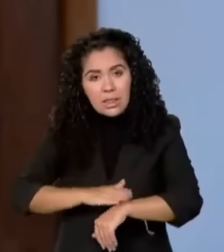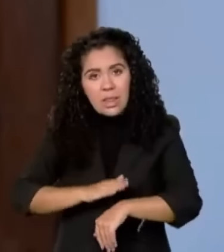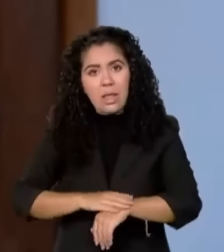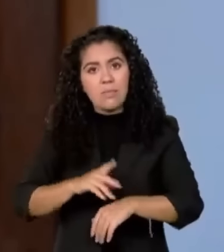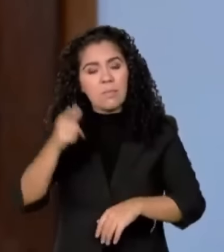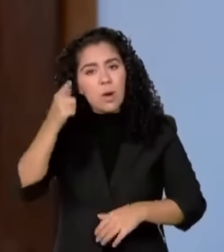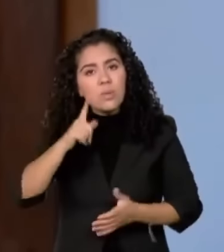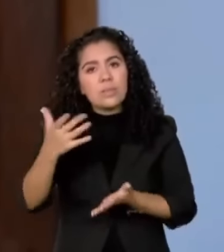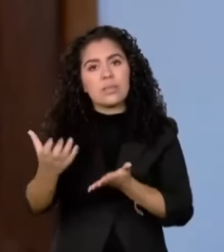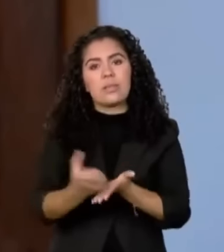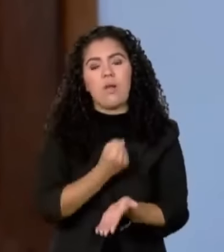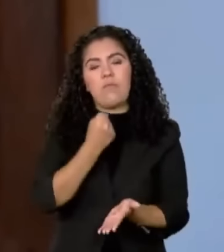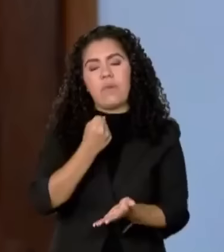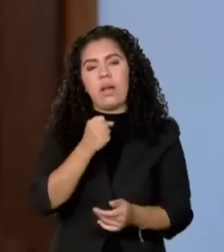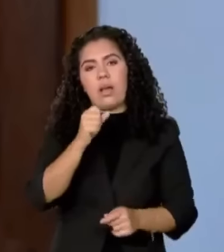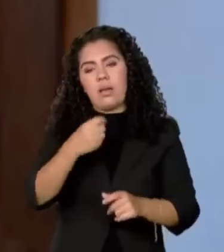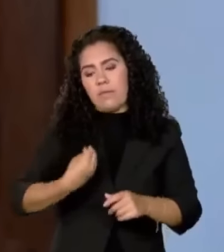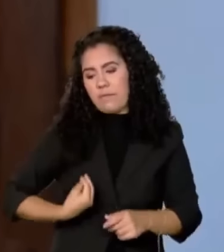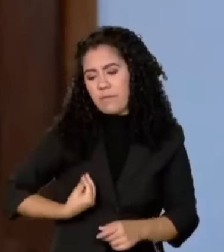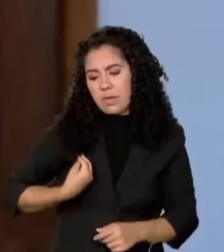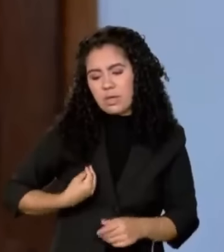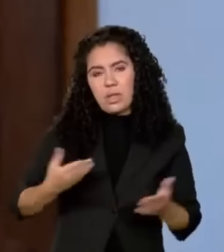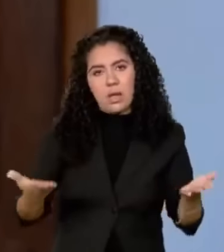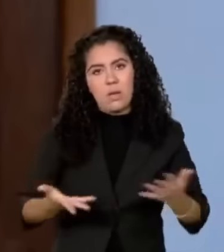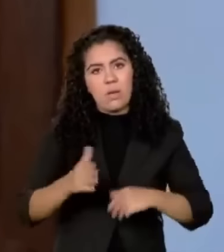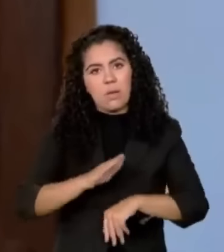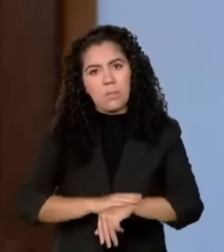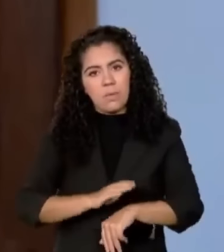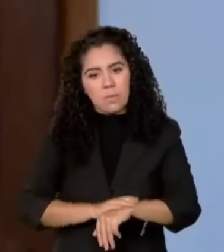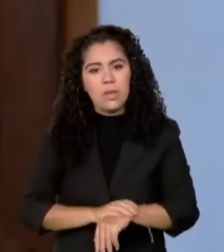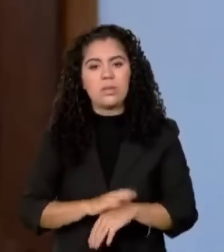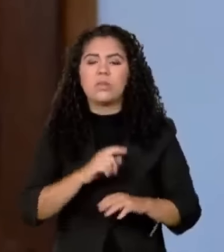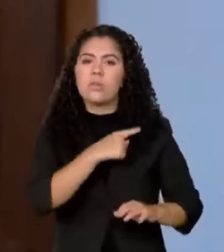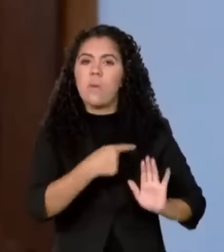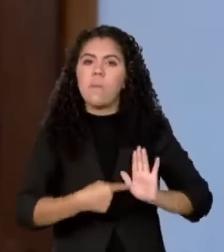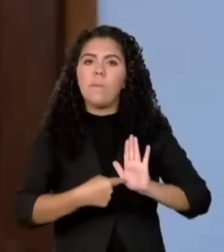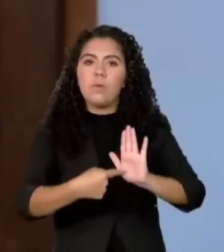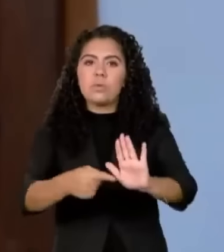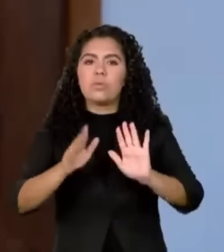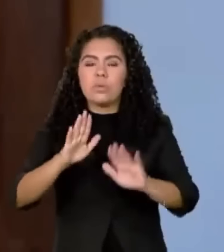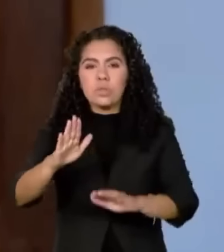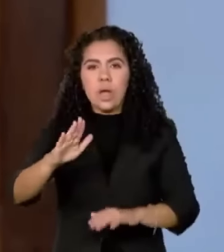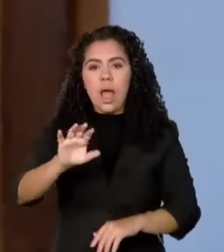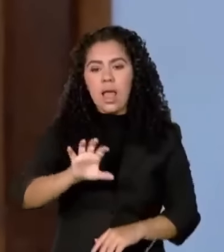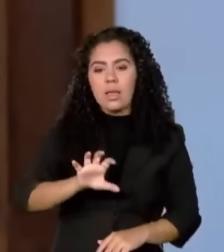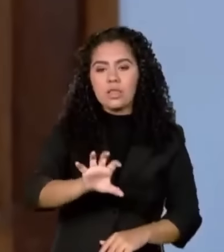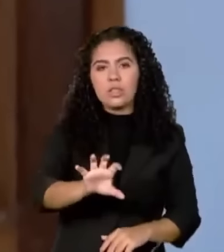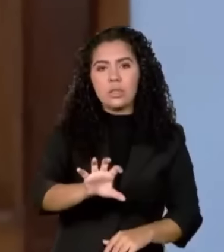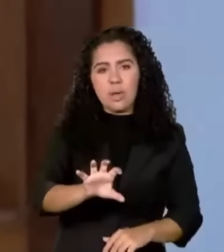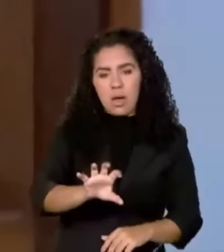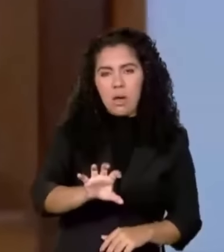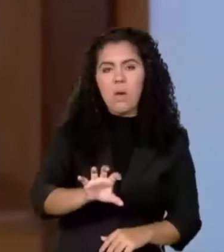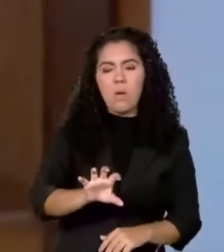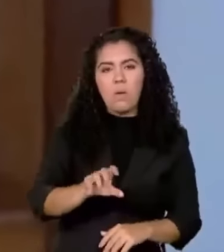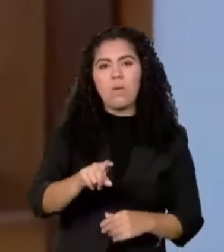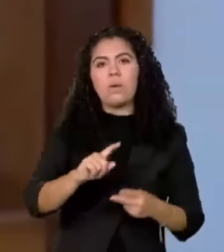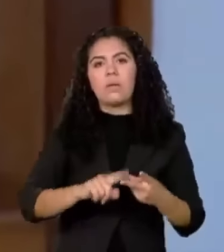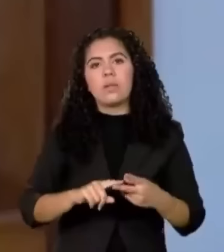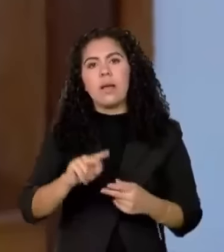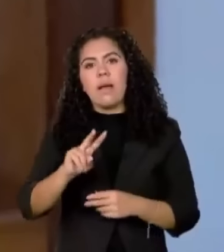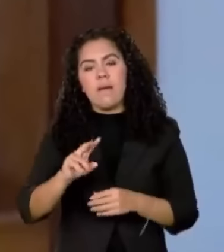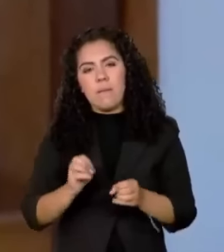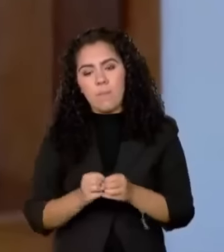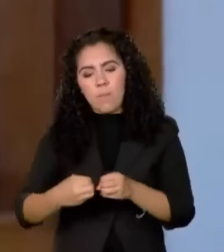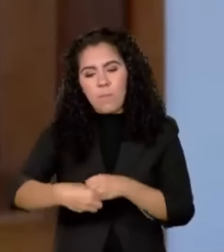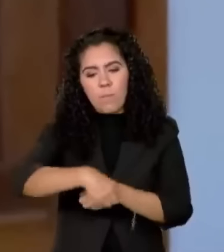para nós salvarmos vidas nesse momento. Como foi mostrado, região central, região dos vales, Vale do Rio Pardo, Vale do Taquari,